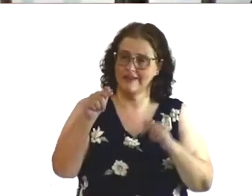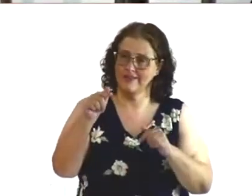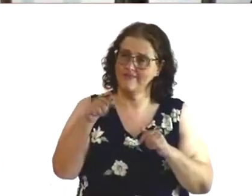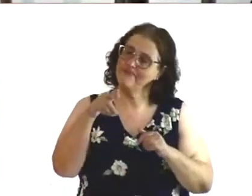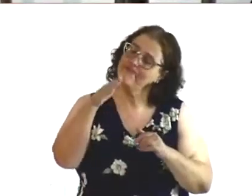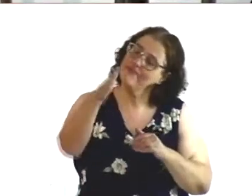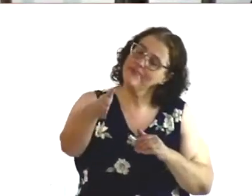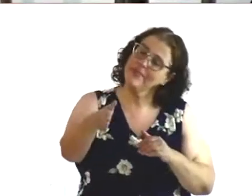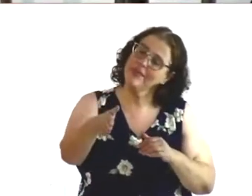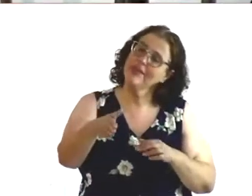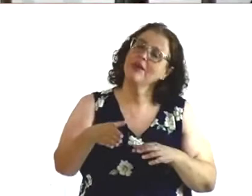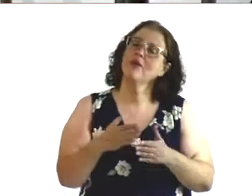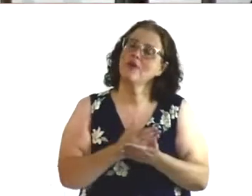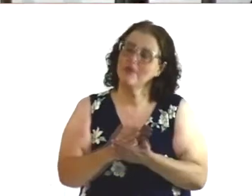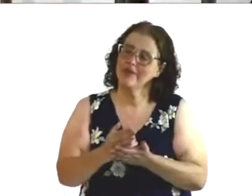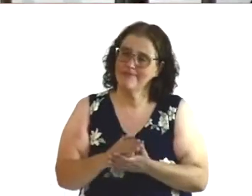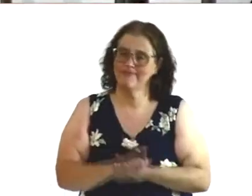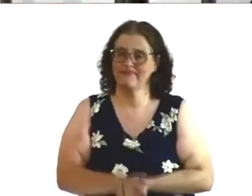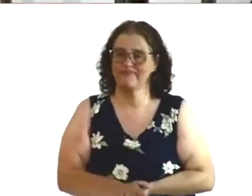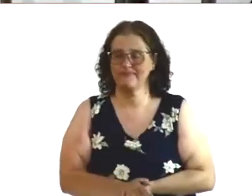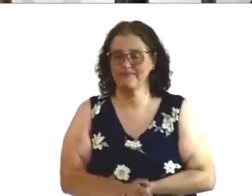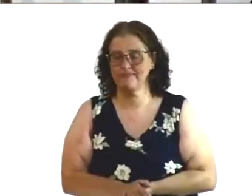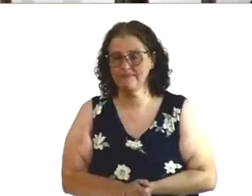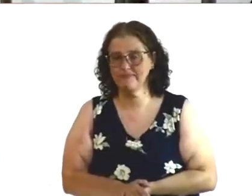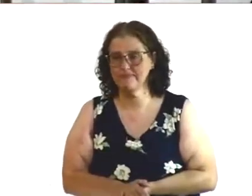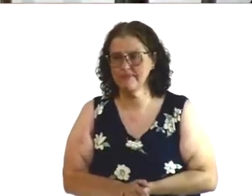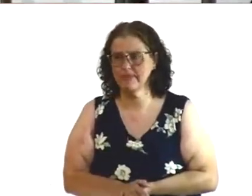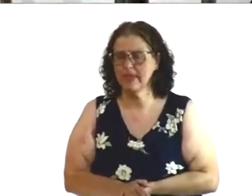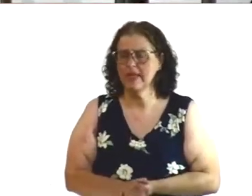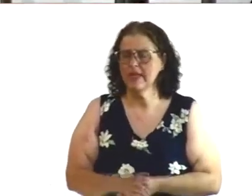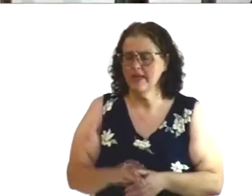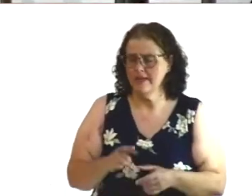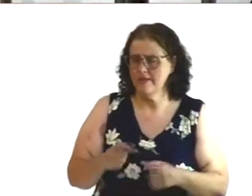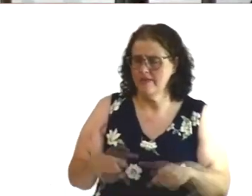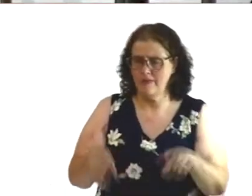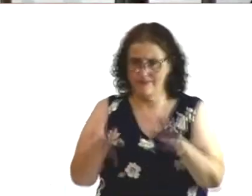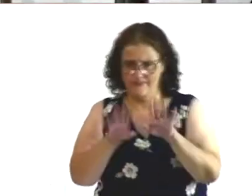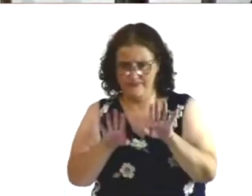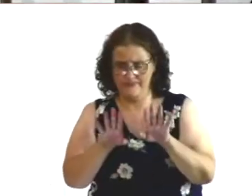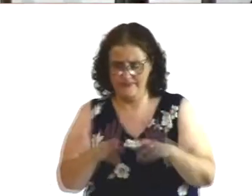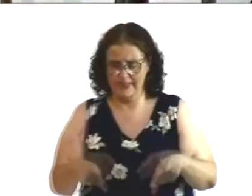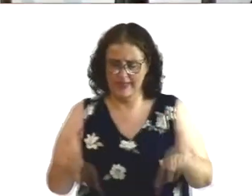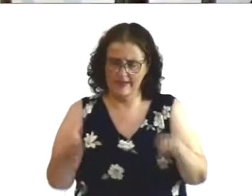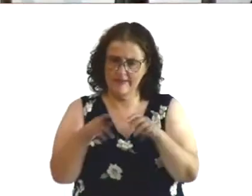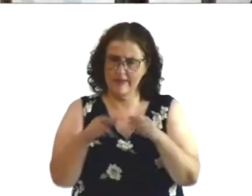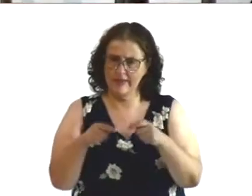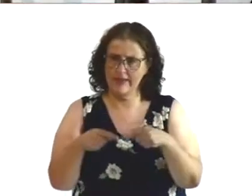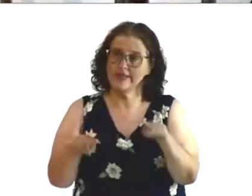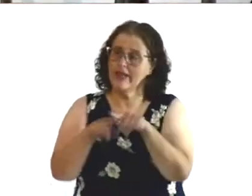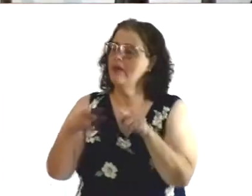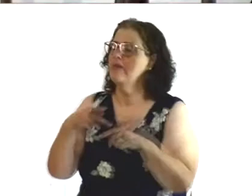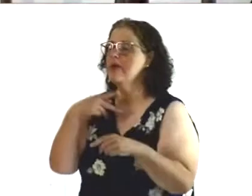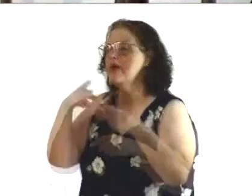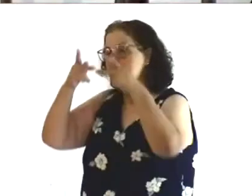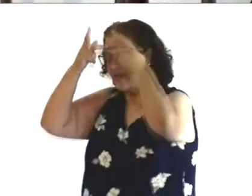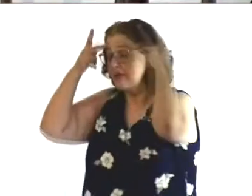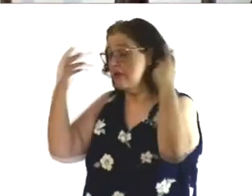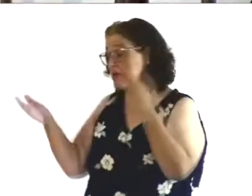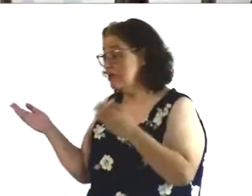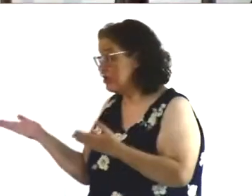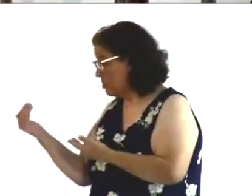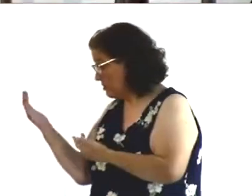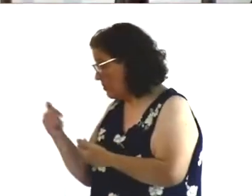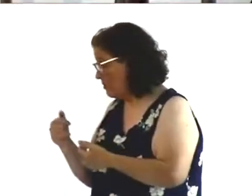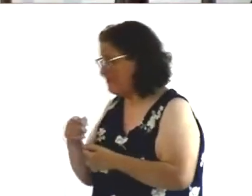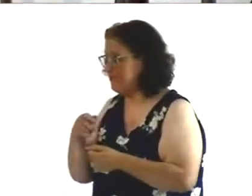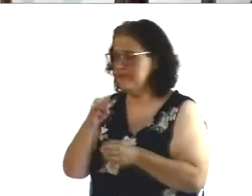isto, Herodes, tendo chamado secretamente os magos, inquiriu deles com precisão quanto ao